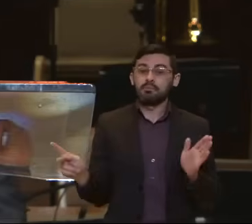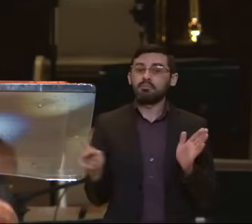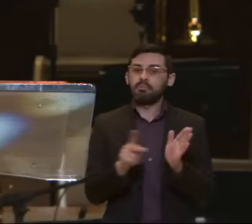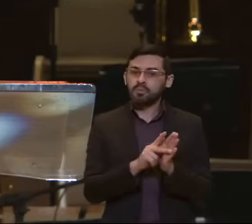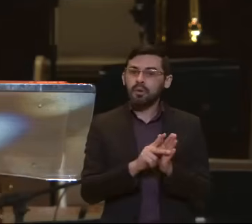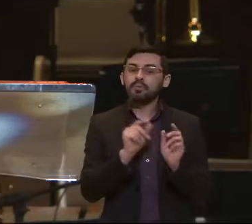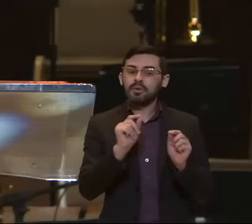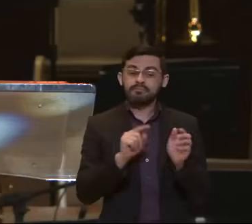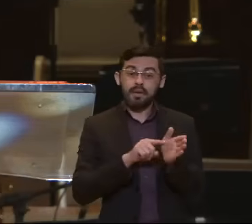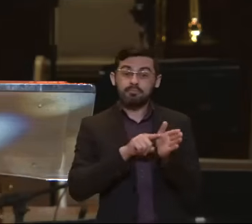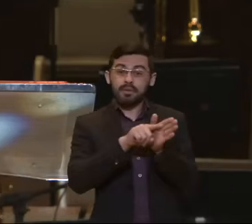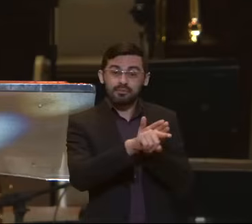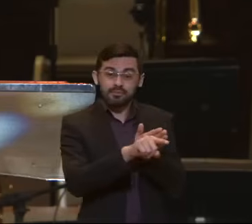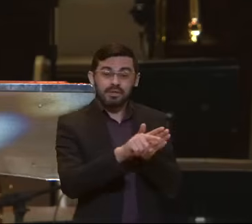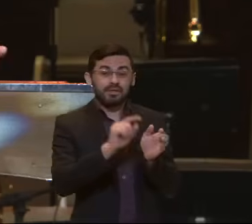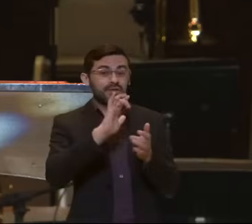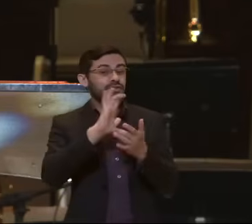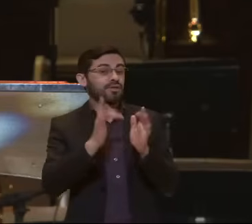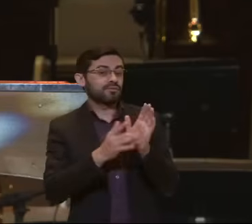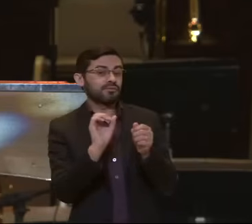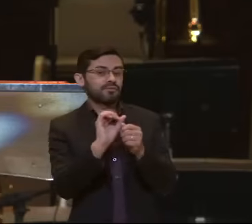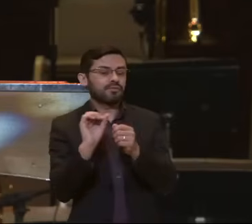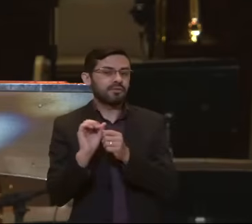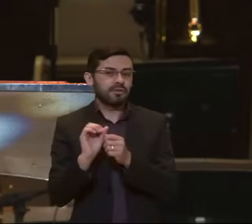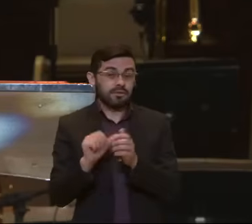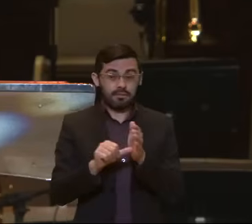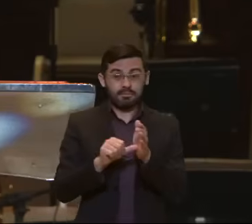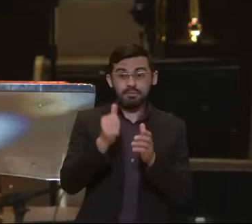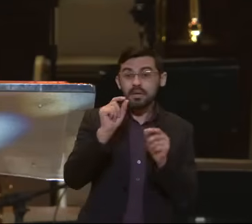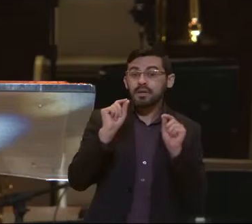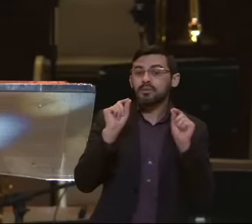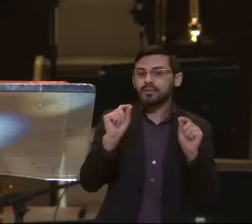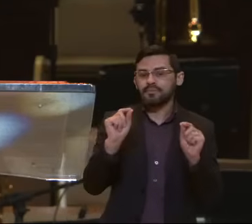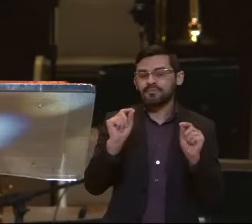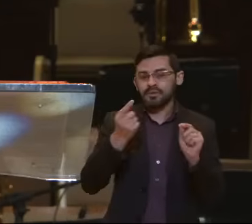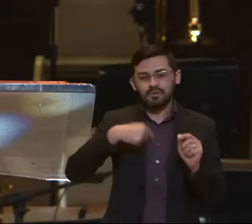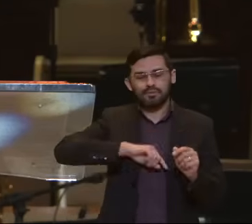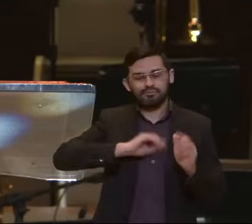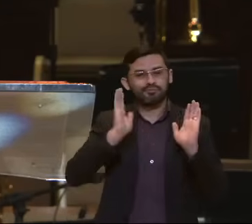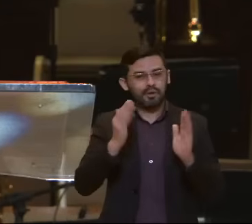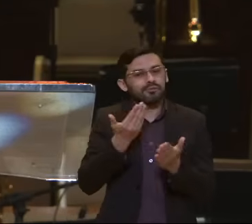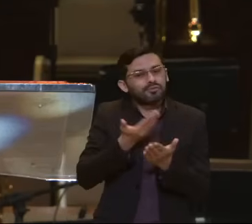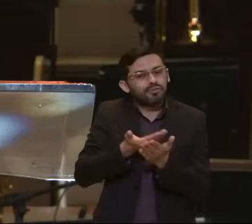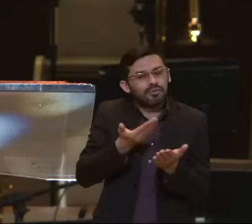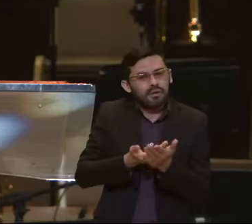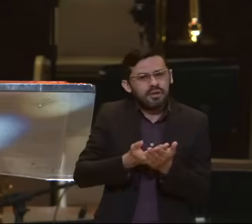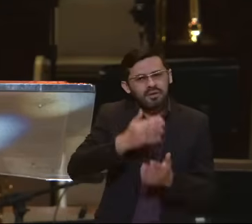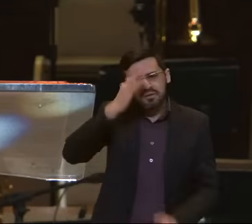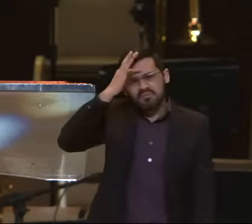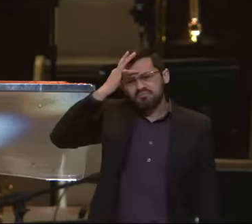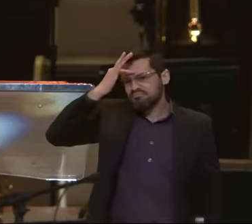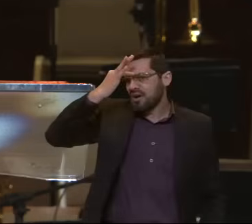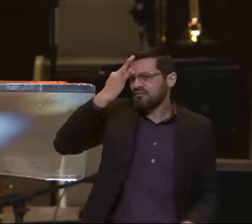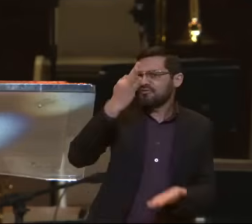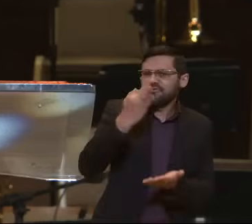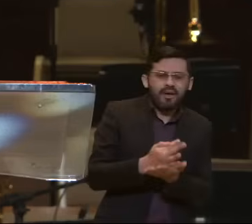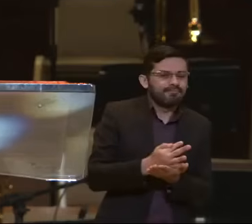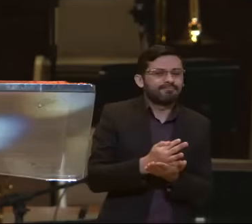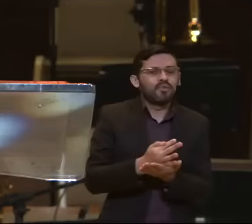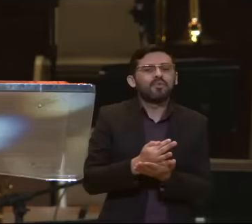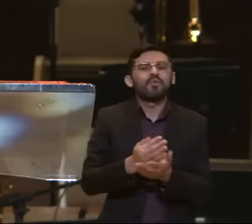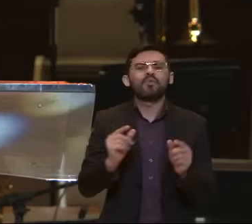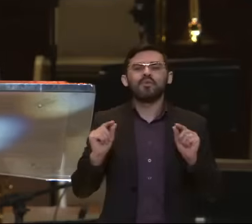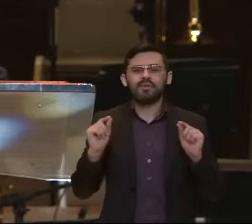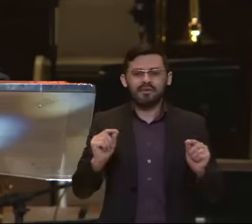resposta a essa pergunta. E a primeira coisa que nós estudamos foi que uma fé que não está disposta